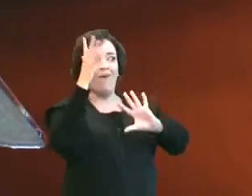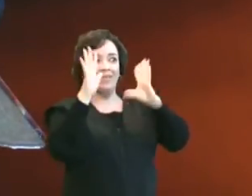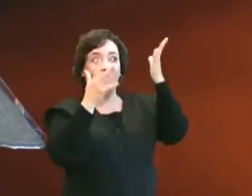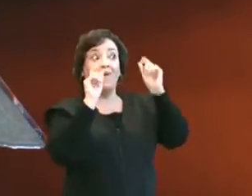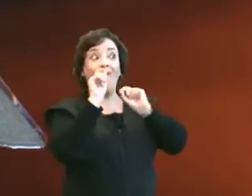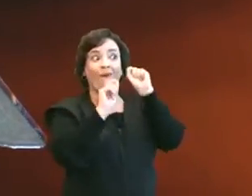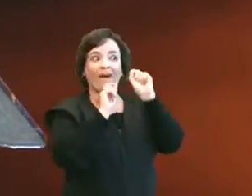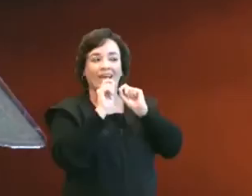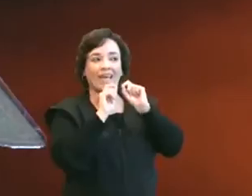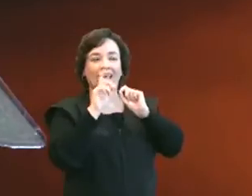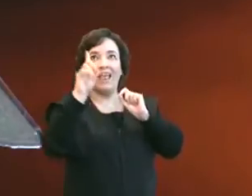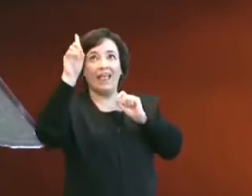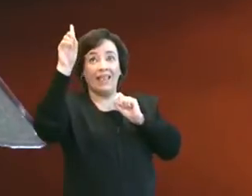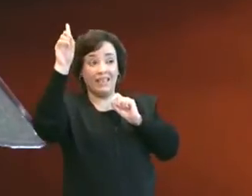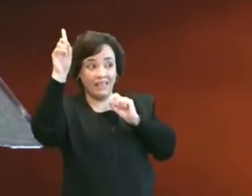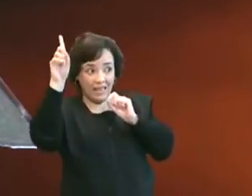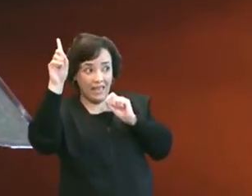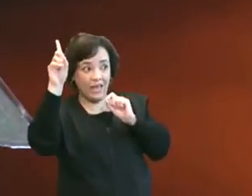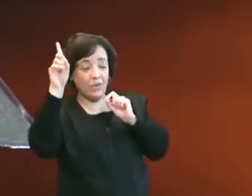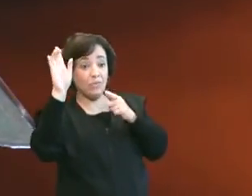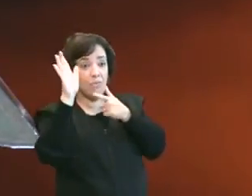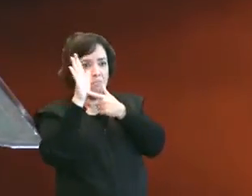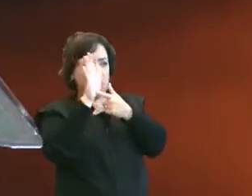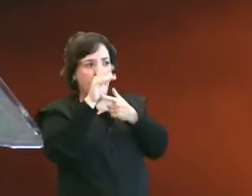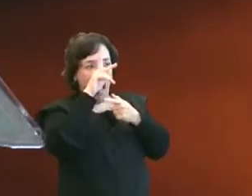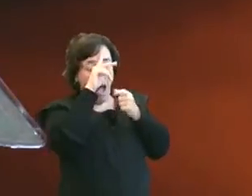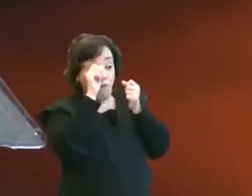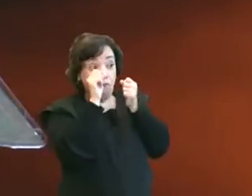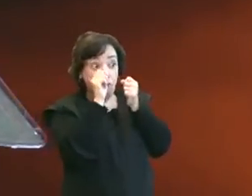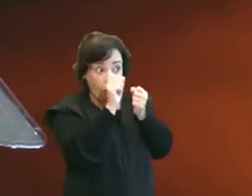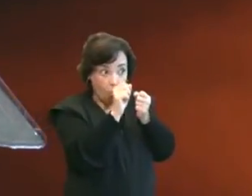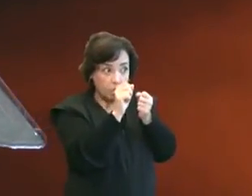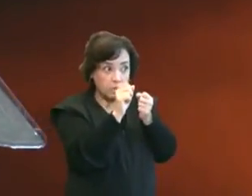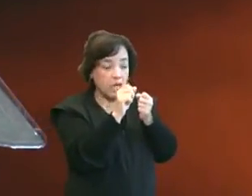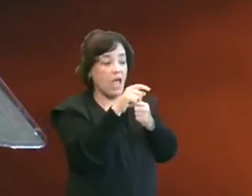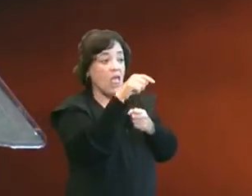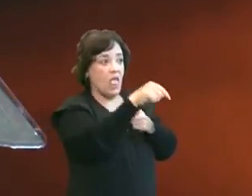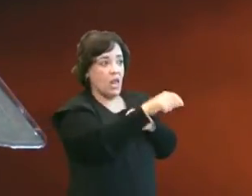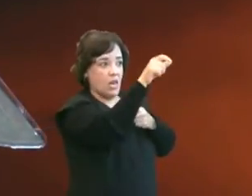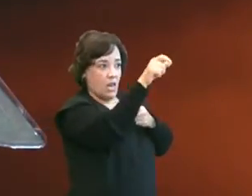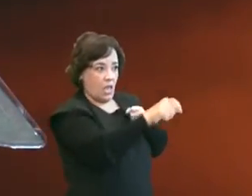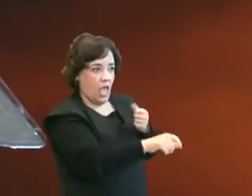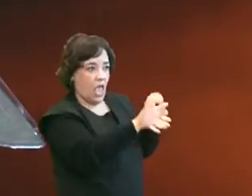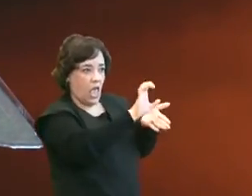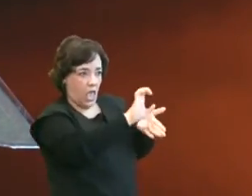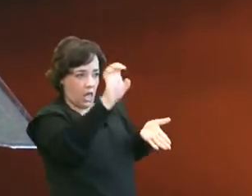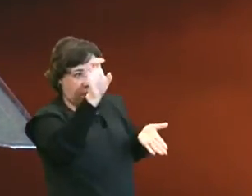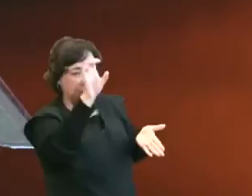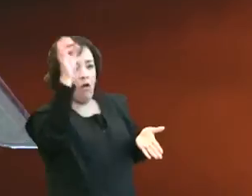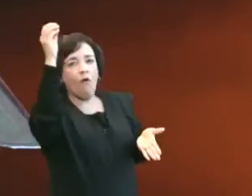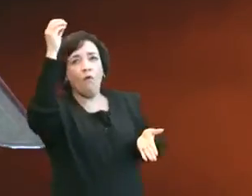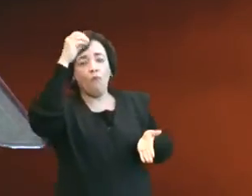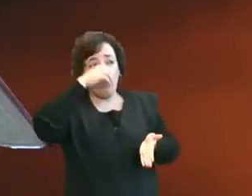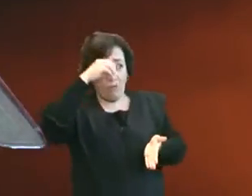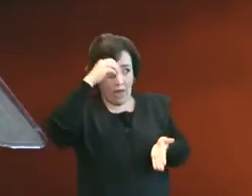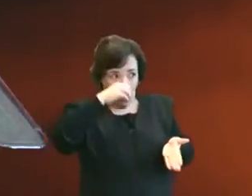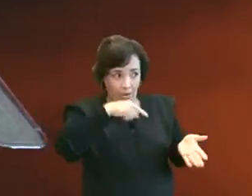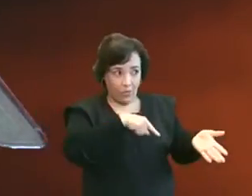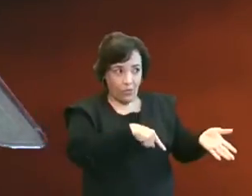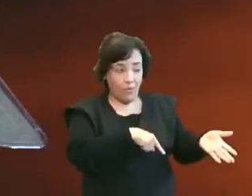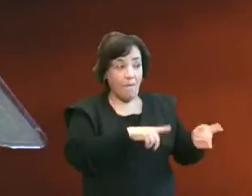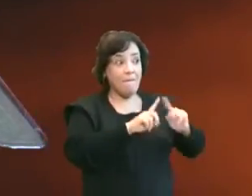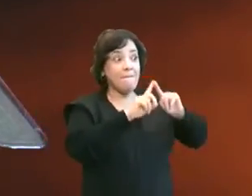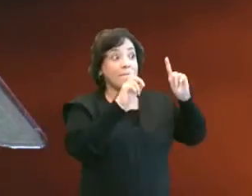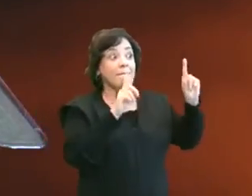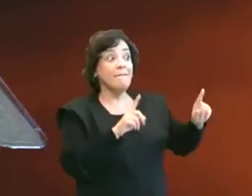Deus manifesta força na fraqueza de Elias, quando ele ouve